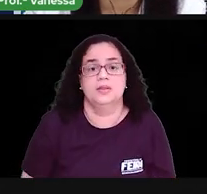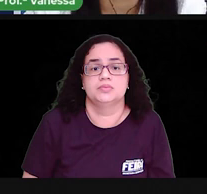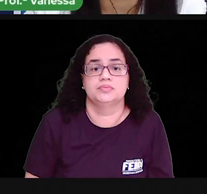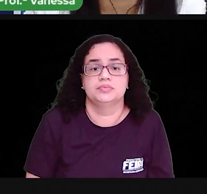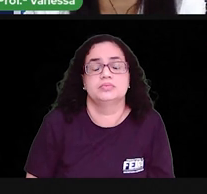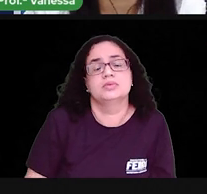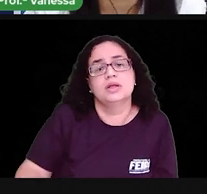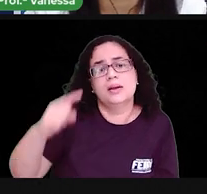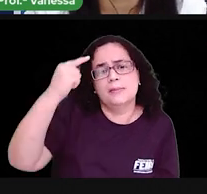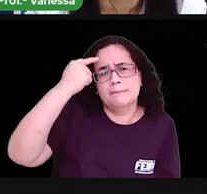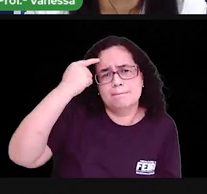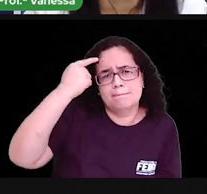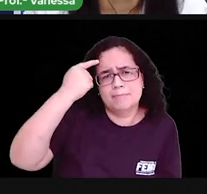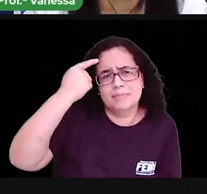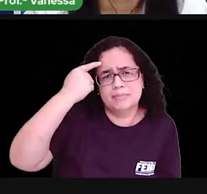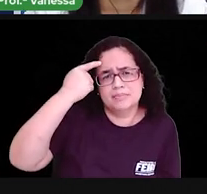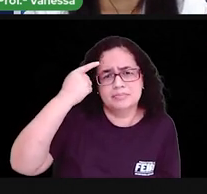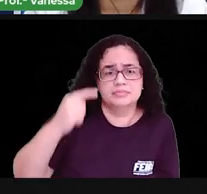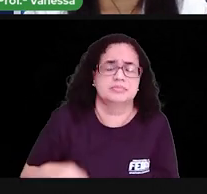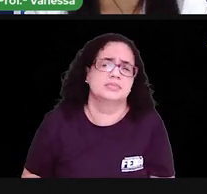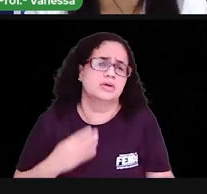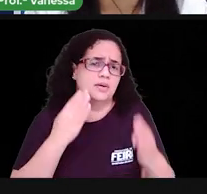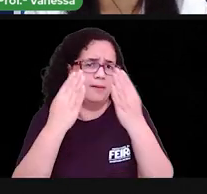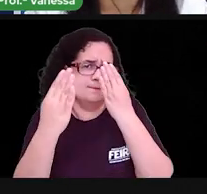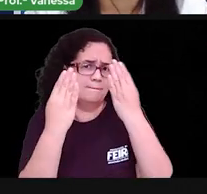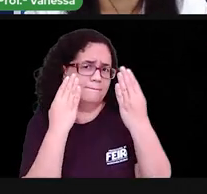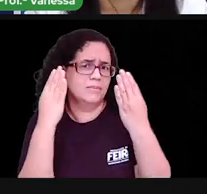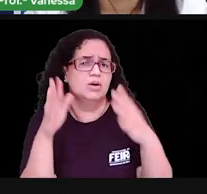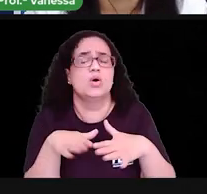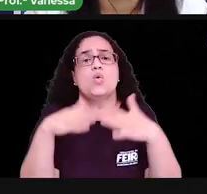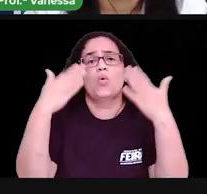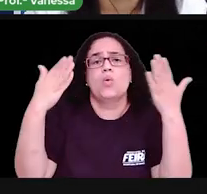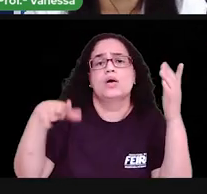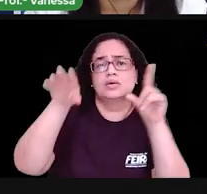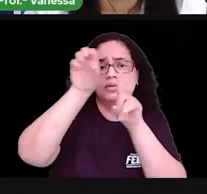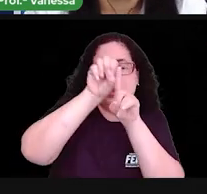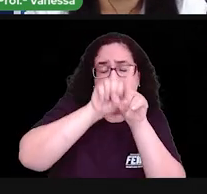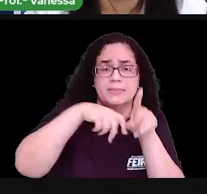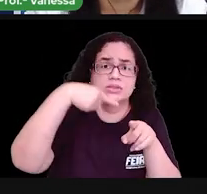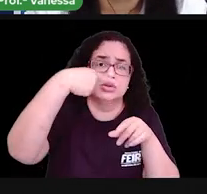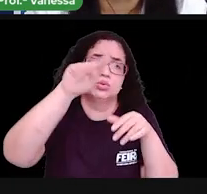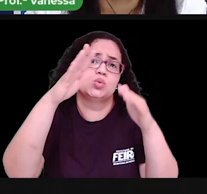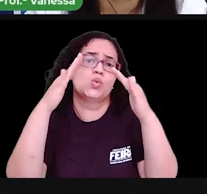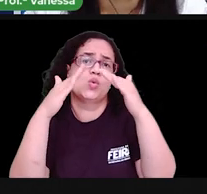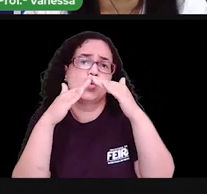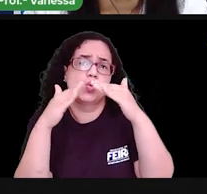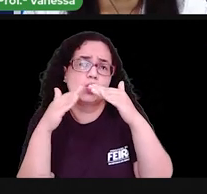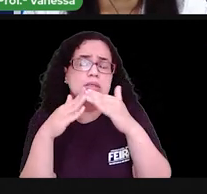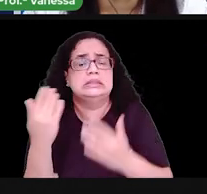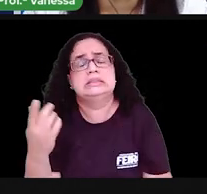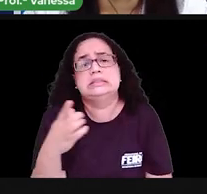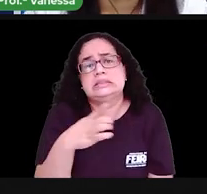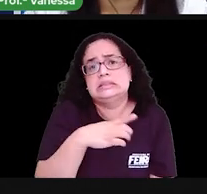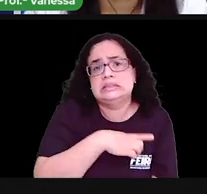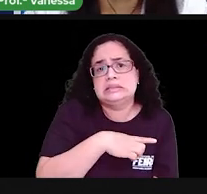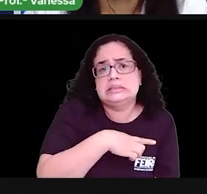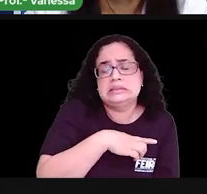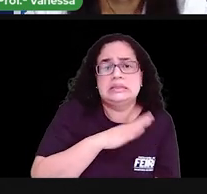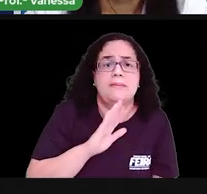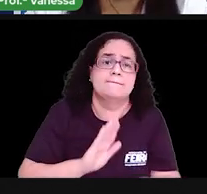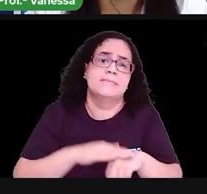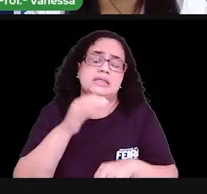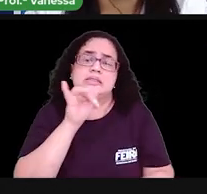e pense um pouquinho análise aí quase meses na sua casa houve um maior